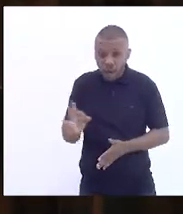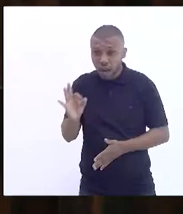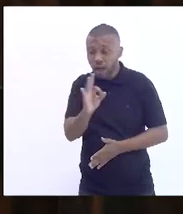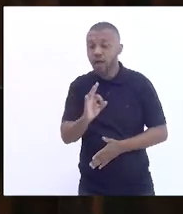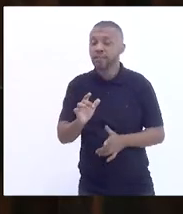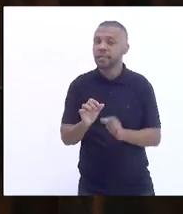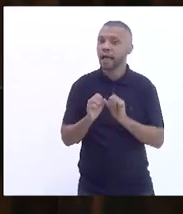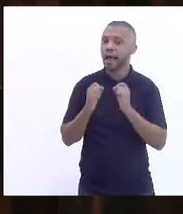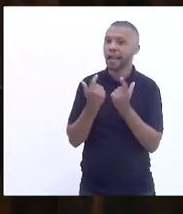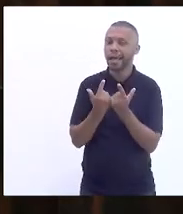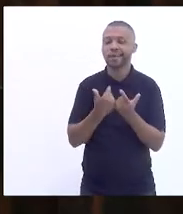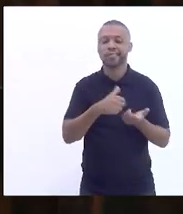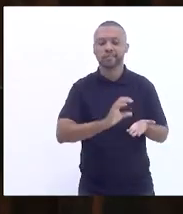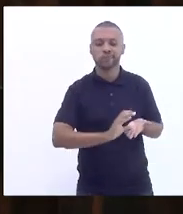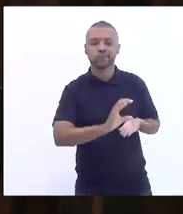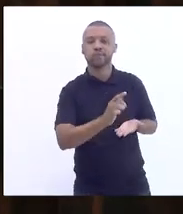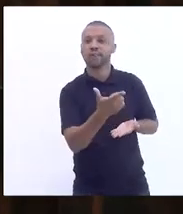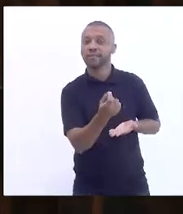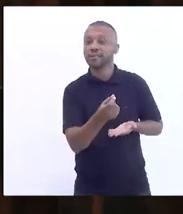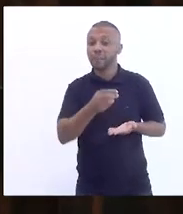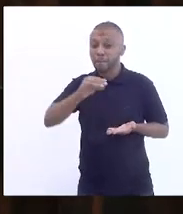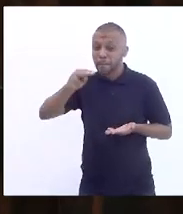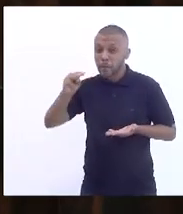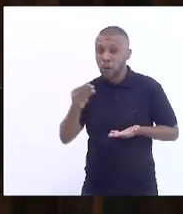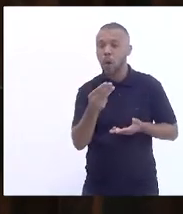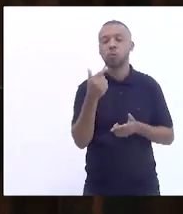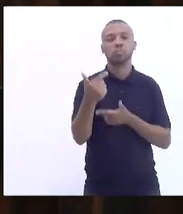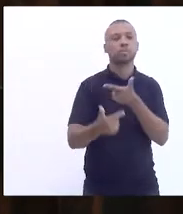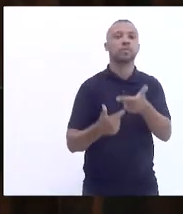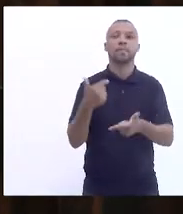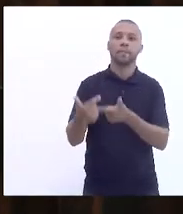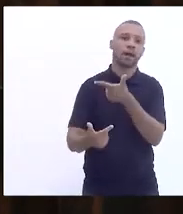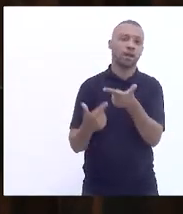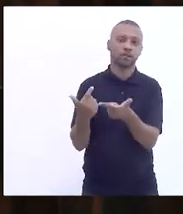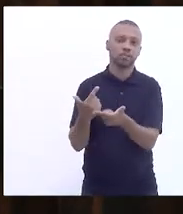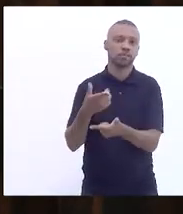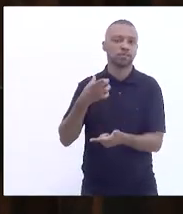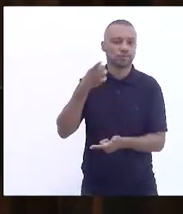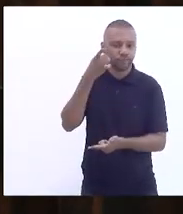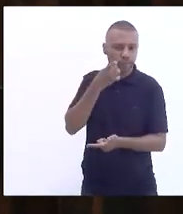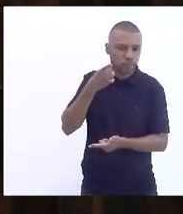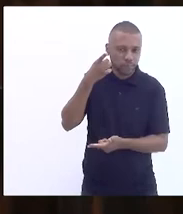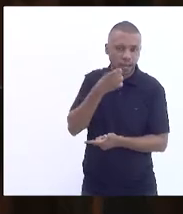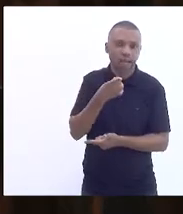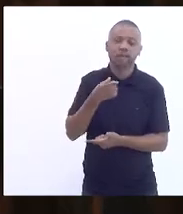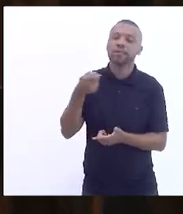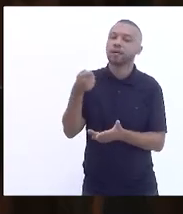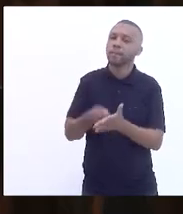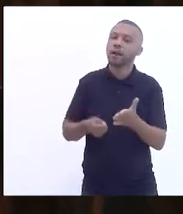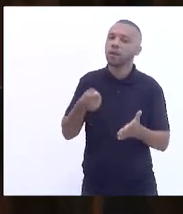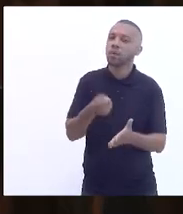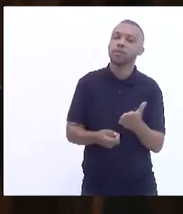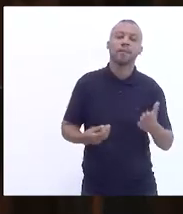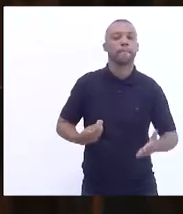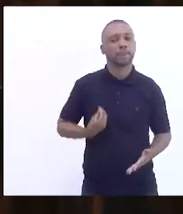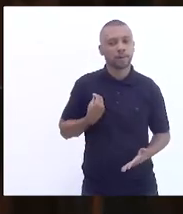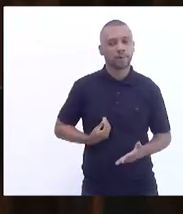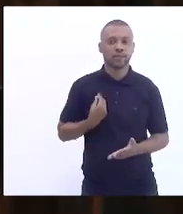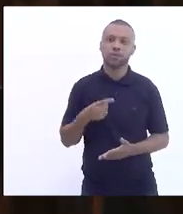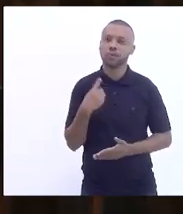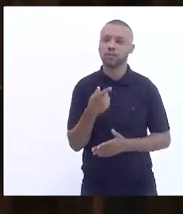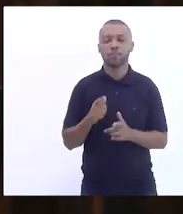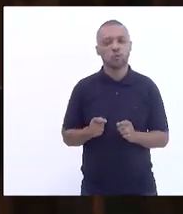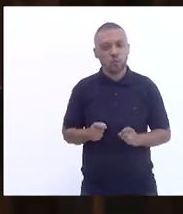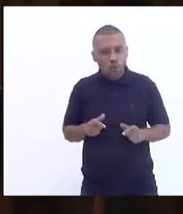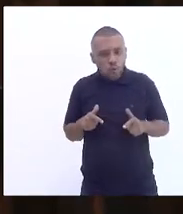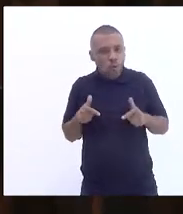atuação muito forte das nossas parlamentares que estão aí né nessa luta pela vida a gente precisaria fazer isso